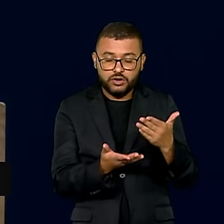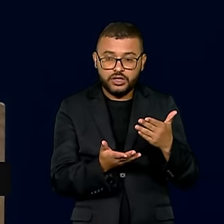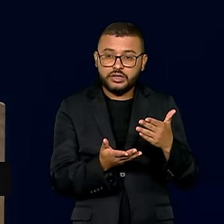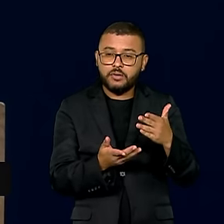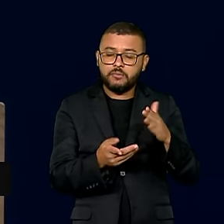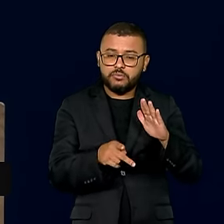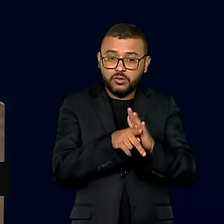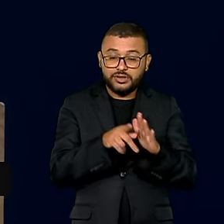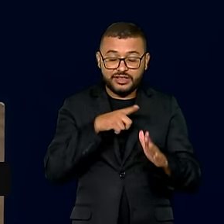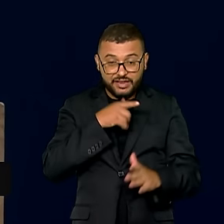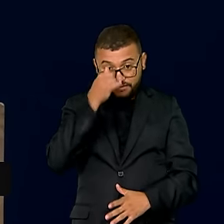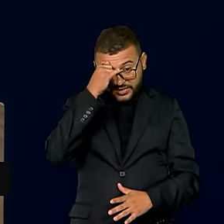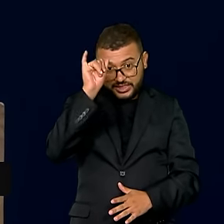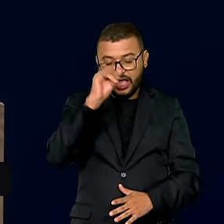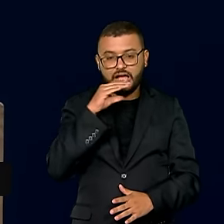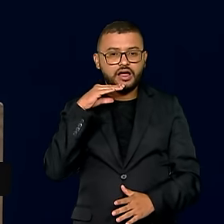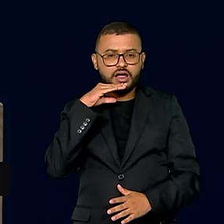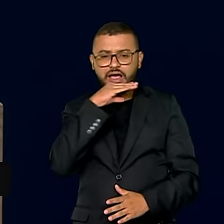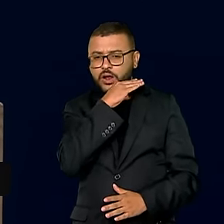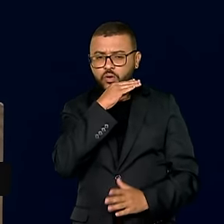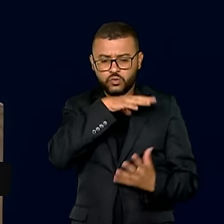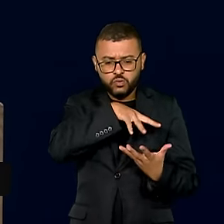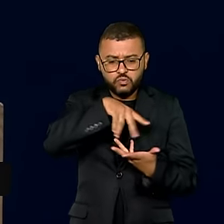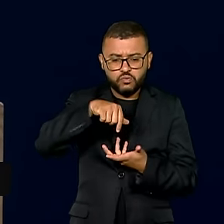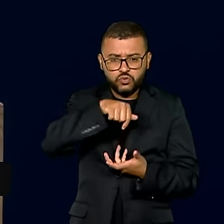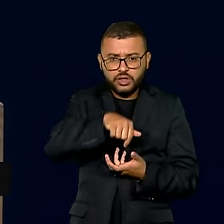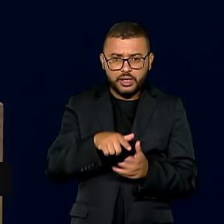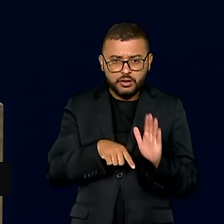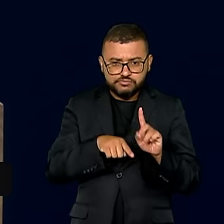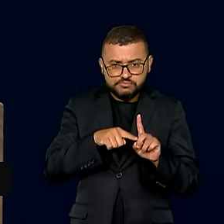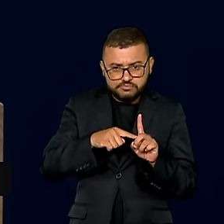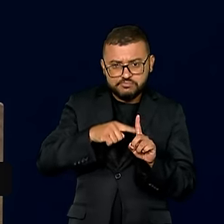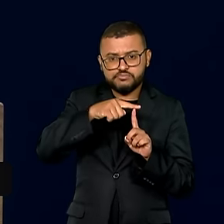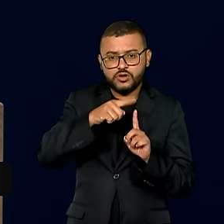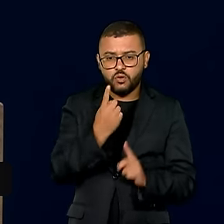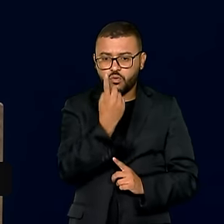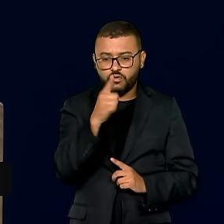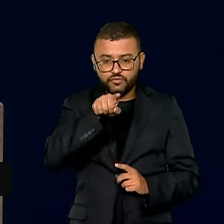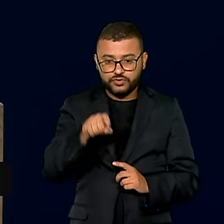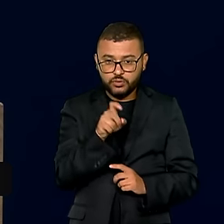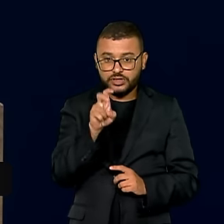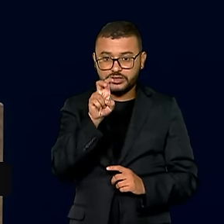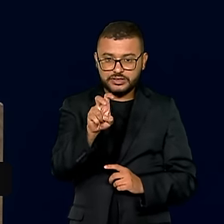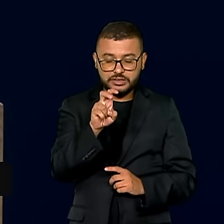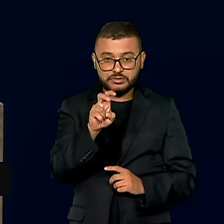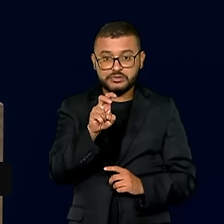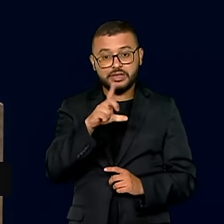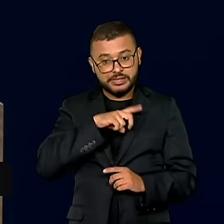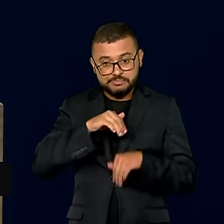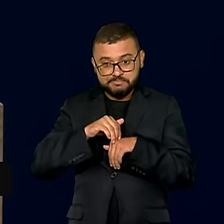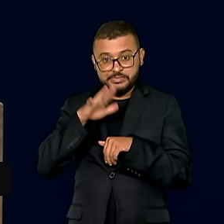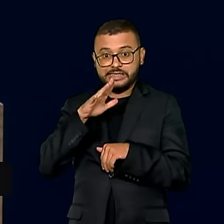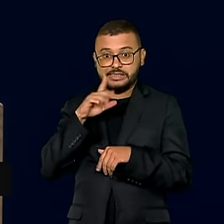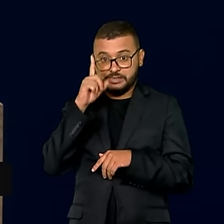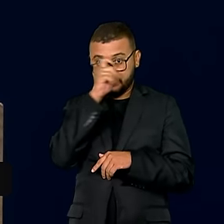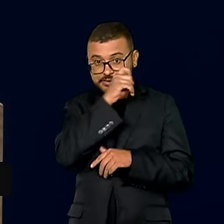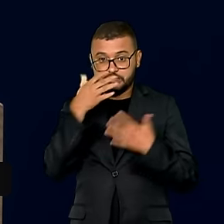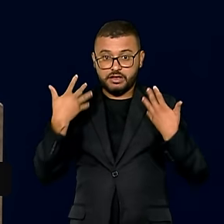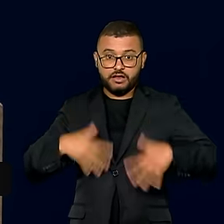para evitar que a temperatura global ultrapasse 1,5 graus acima dos níveis pré-industriais.